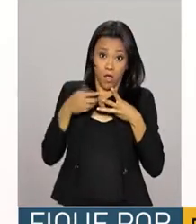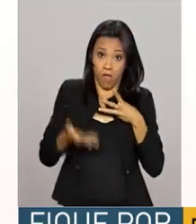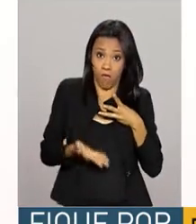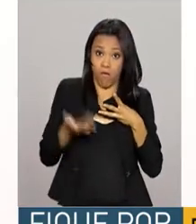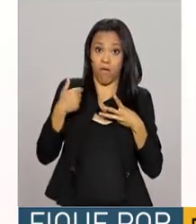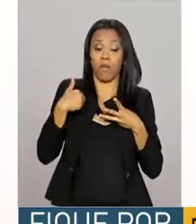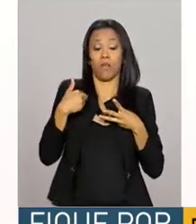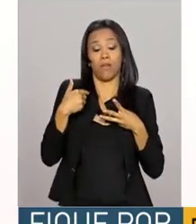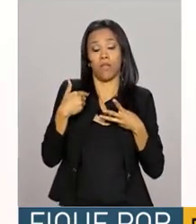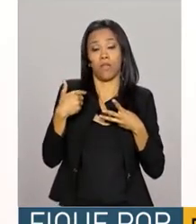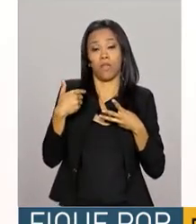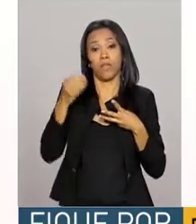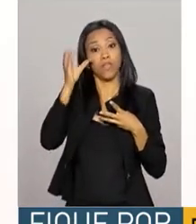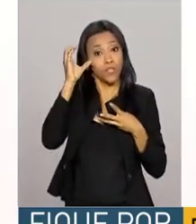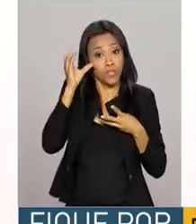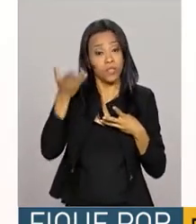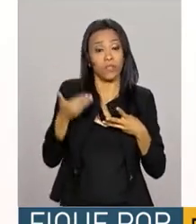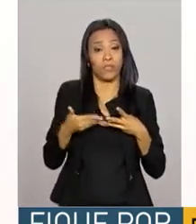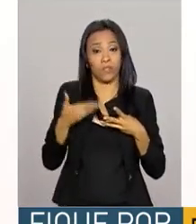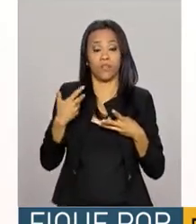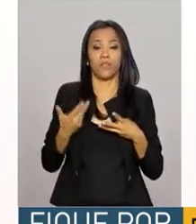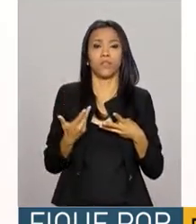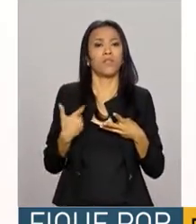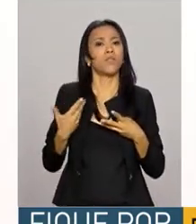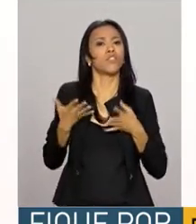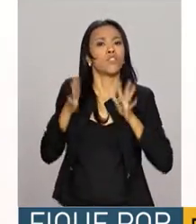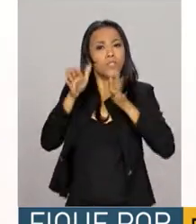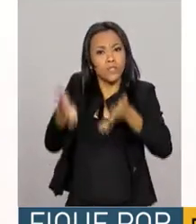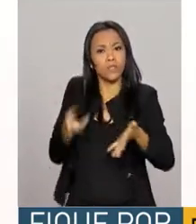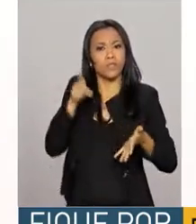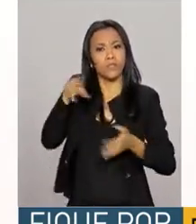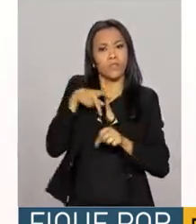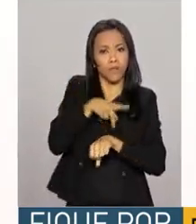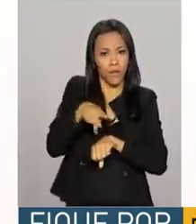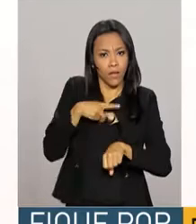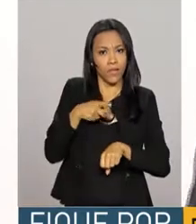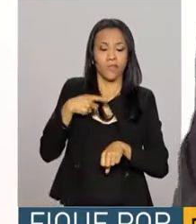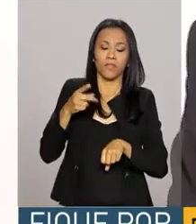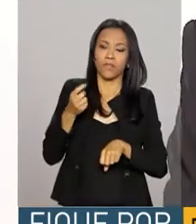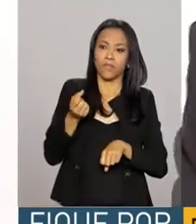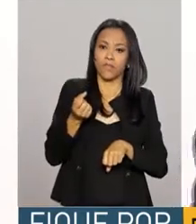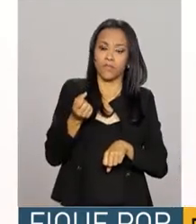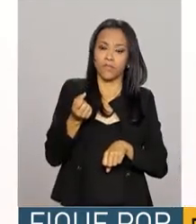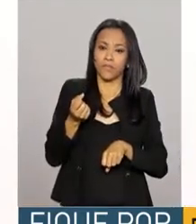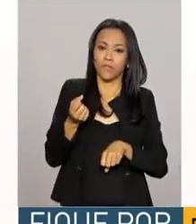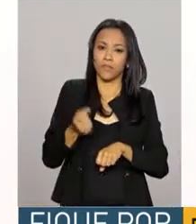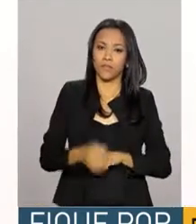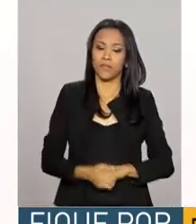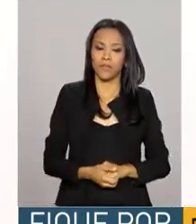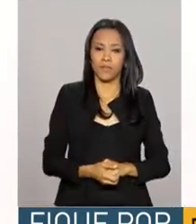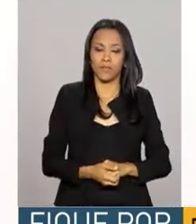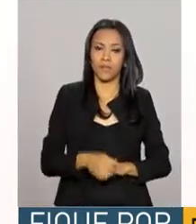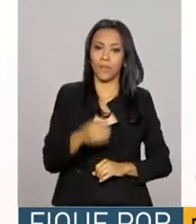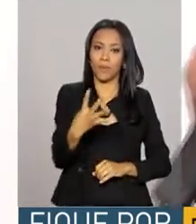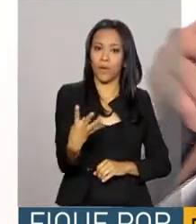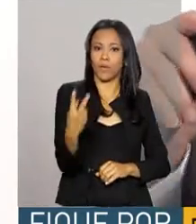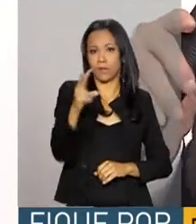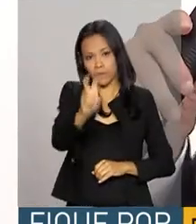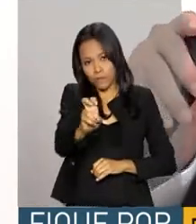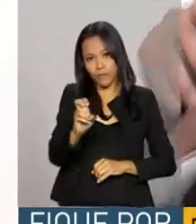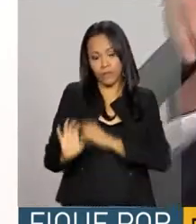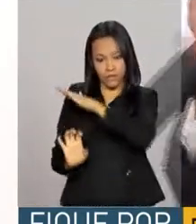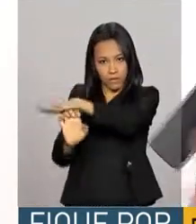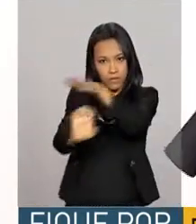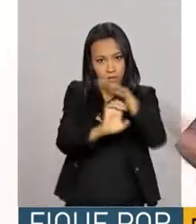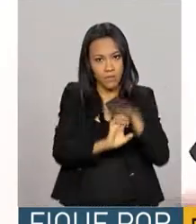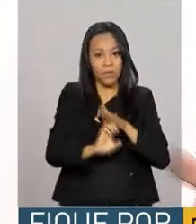essa historinha na china logo que eu cheguei recebi quatro individualmente como ele em quatro ou cinco grandes investidores